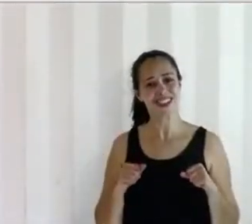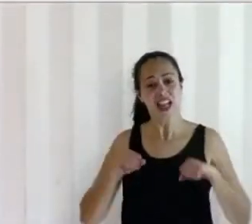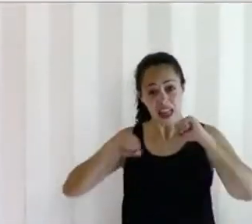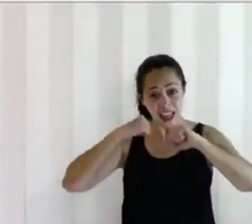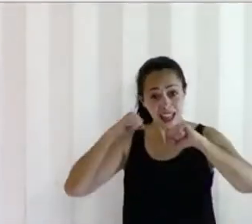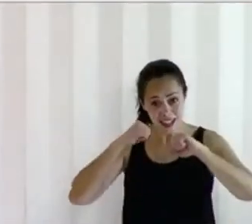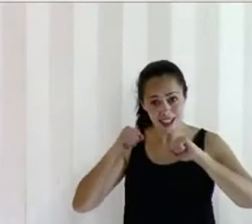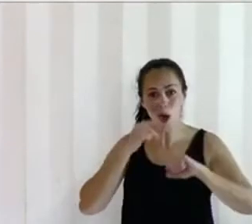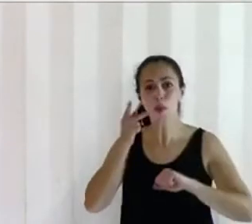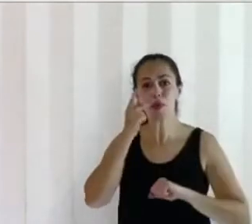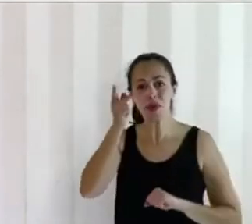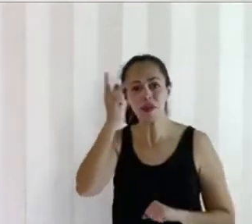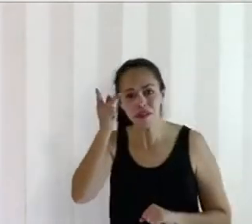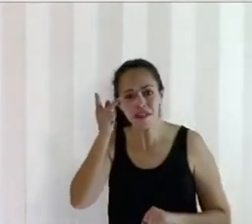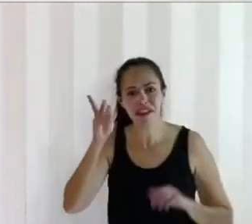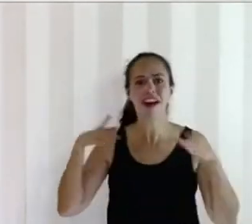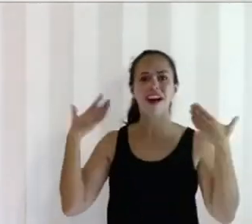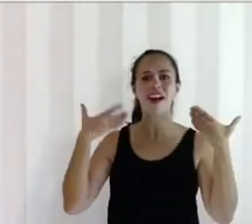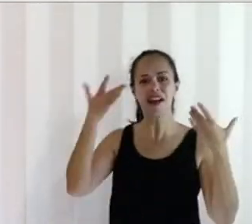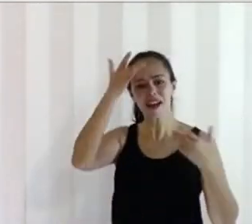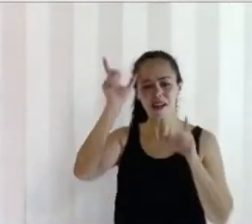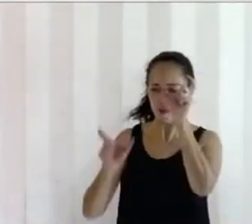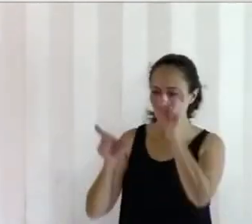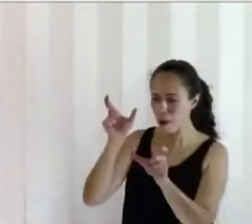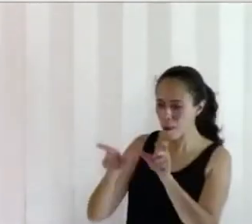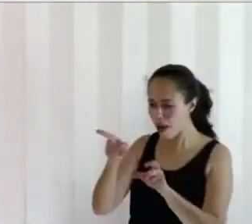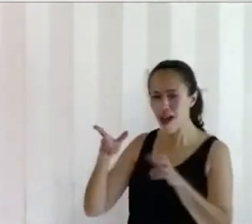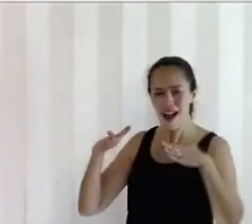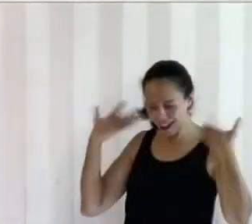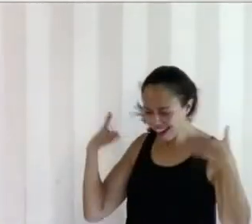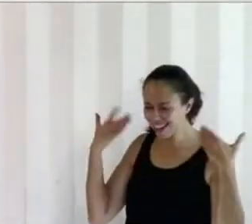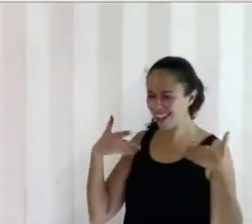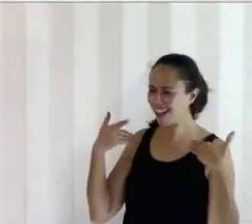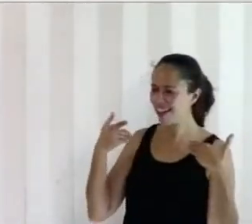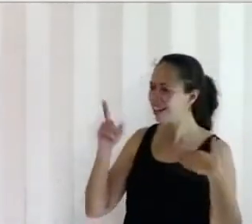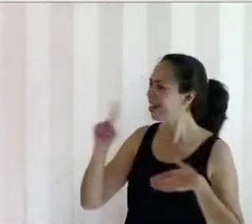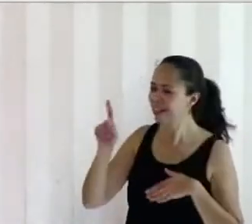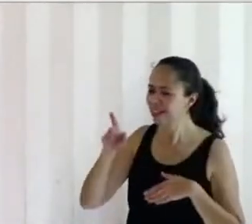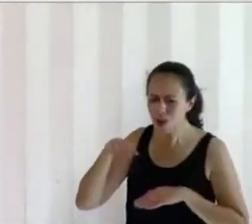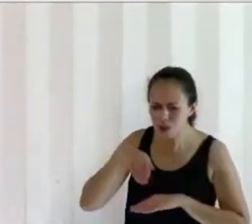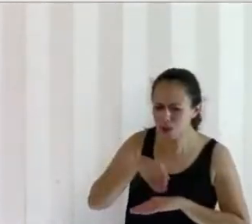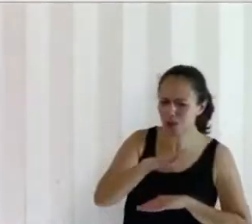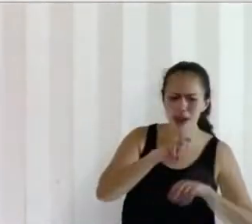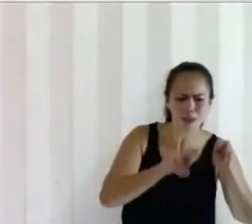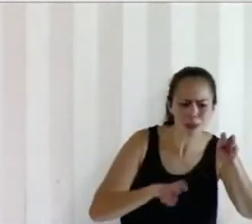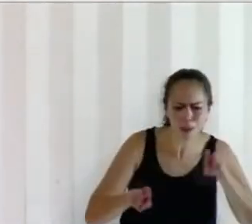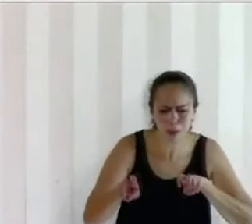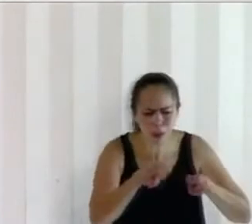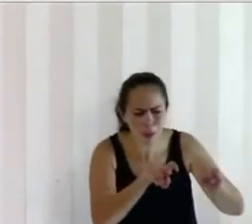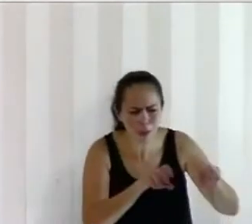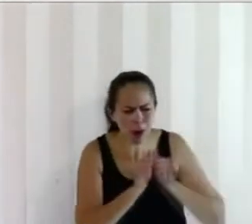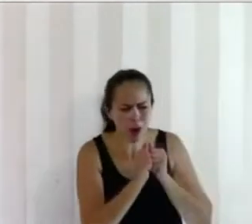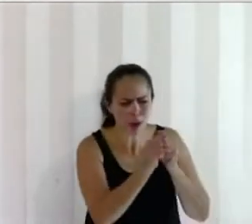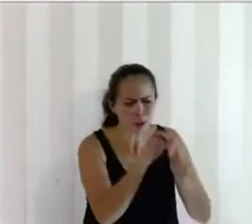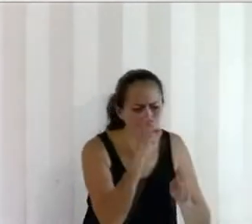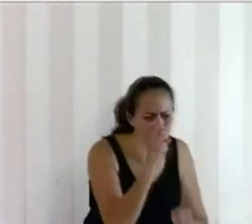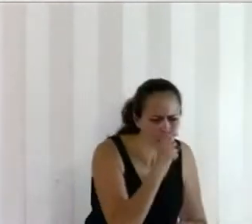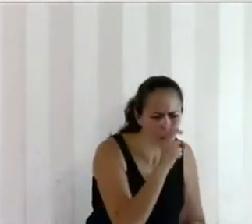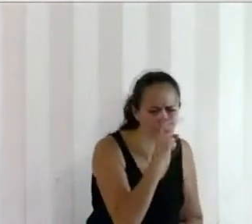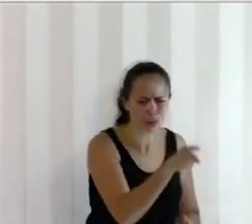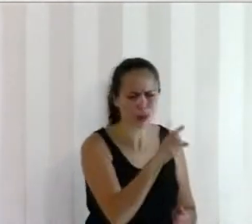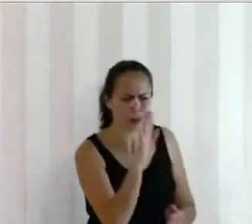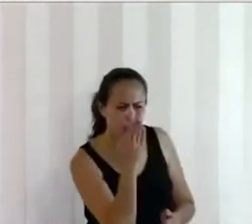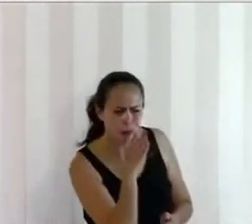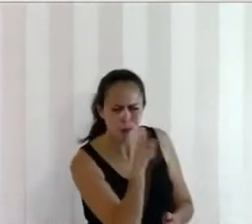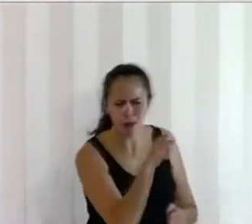se assenta na roda dos escarnecedores. Bem-aventurado o homem que medita na palavra de Deus dia e noite. É por